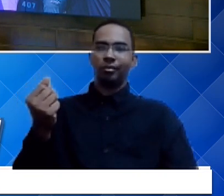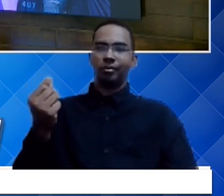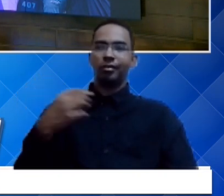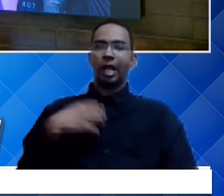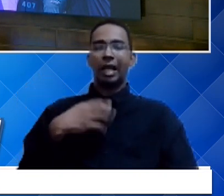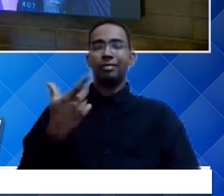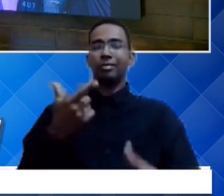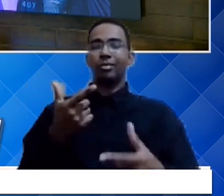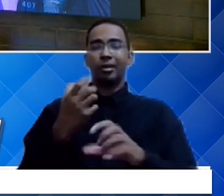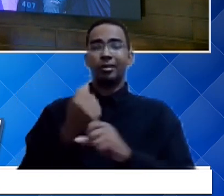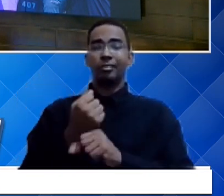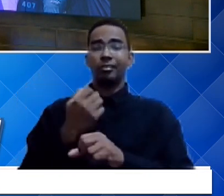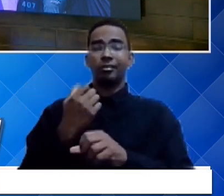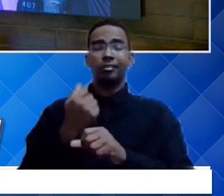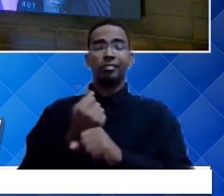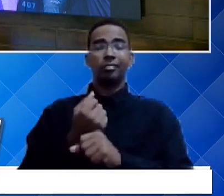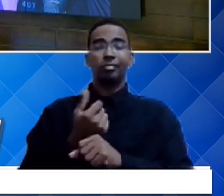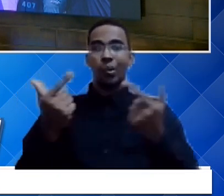incalculável.